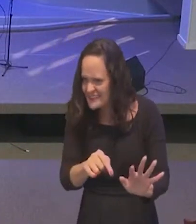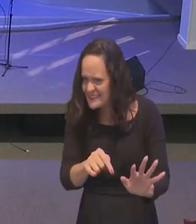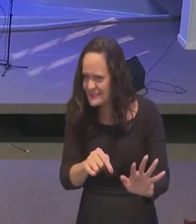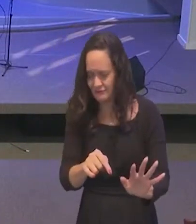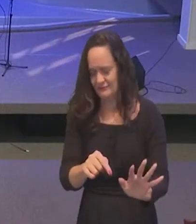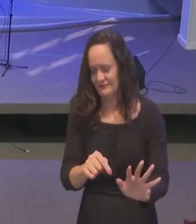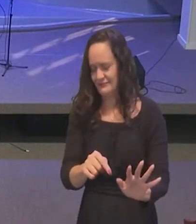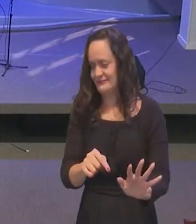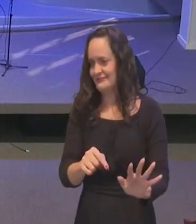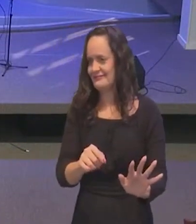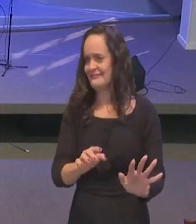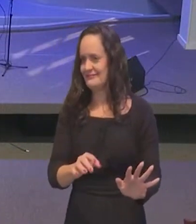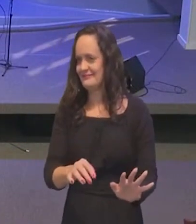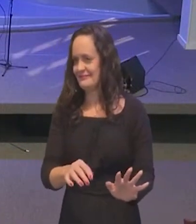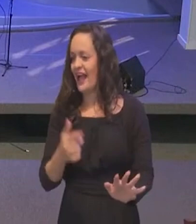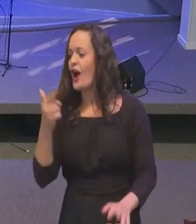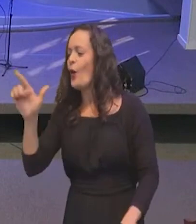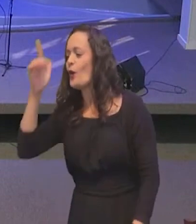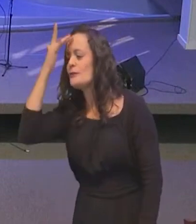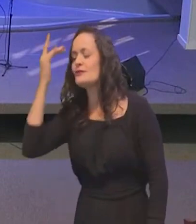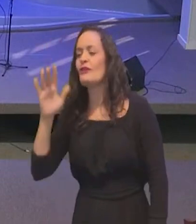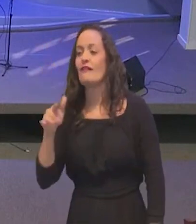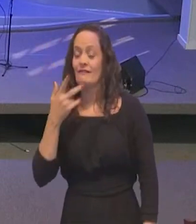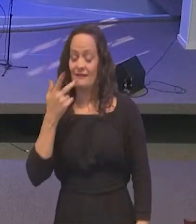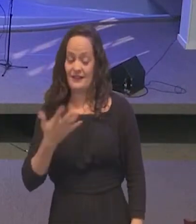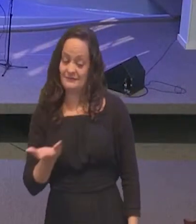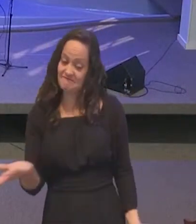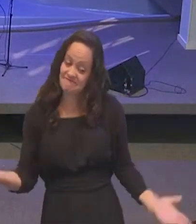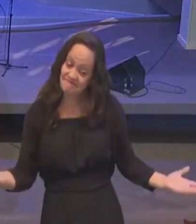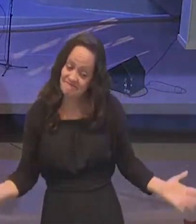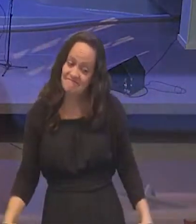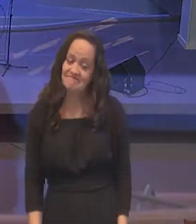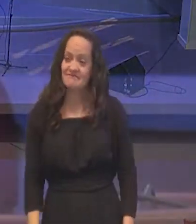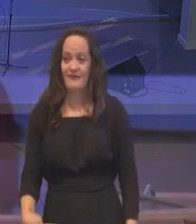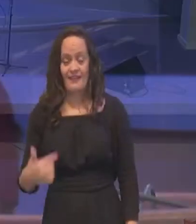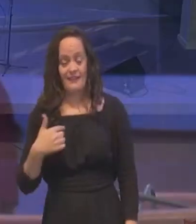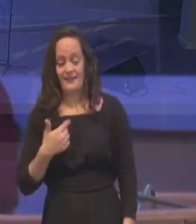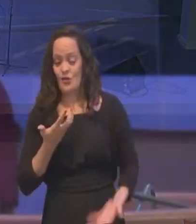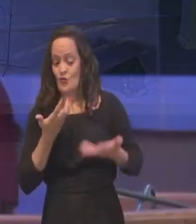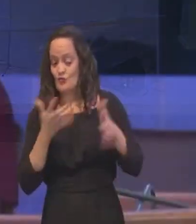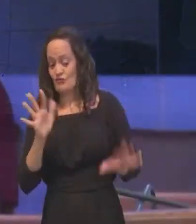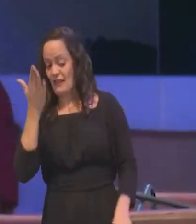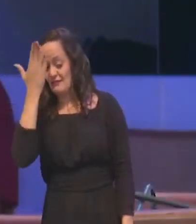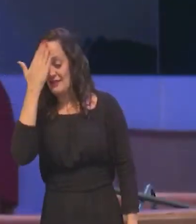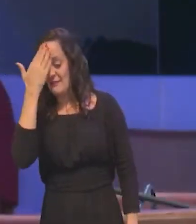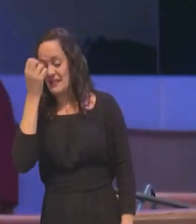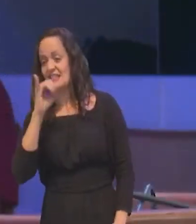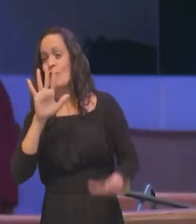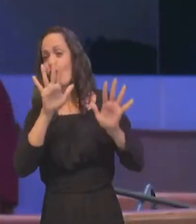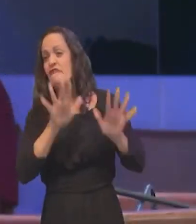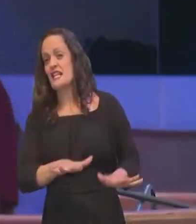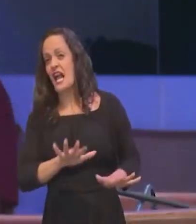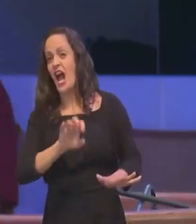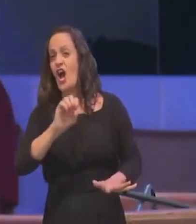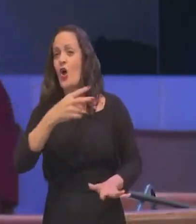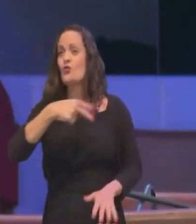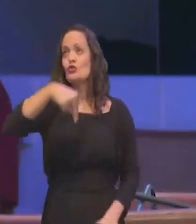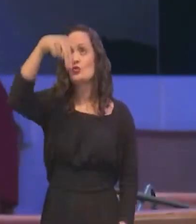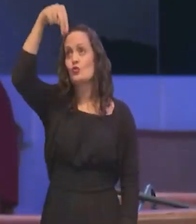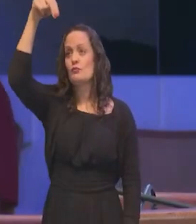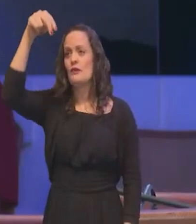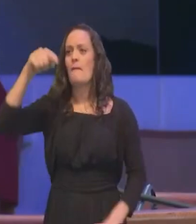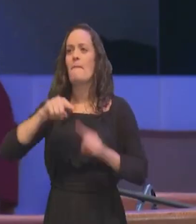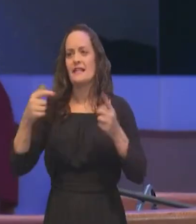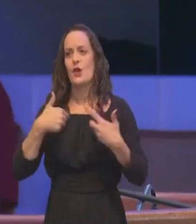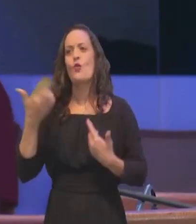Aí vem aquela outra pessoa e diz assim, eu não quero saber se eu vou ficar ou se eu vou subir, eu quero saber que eu estarei